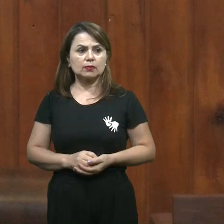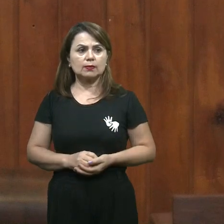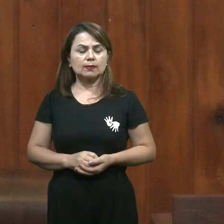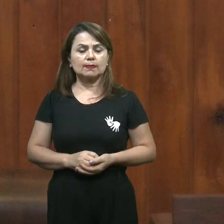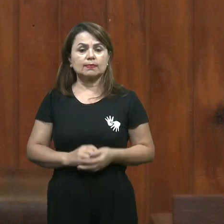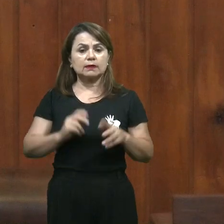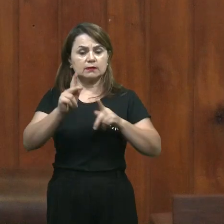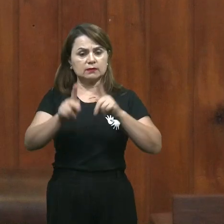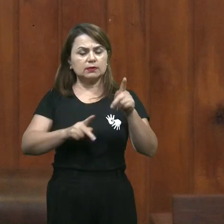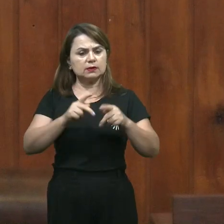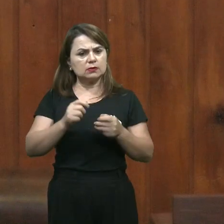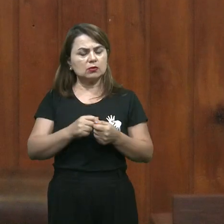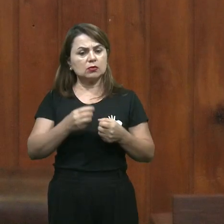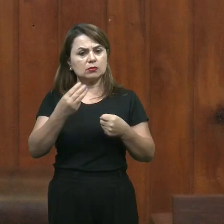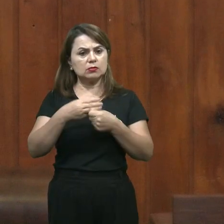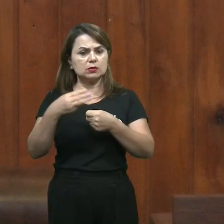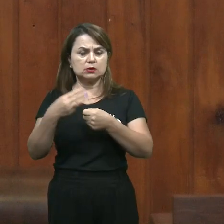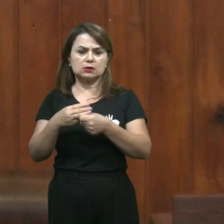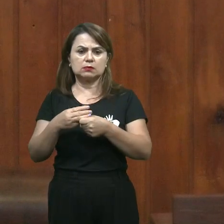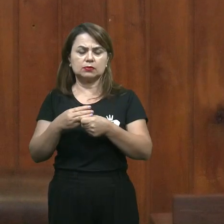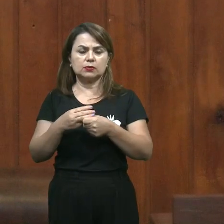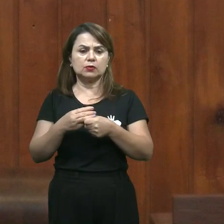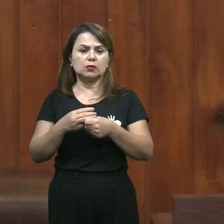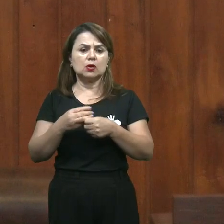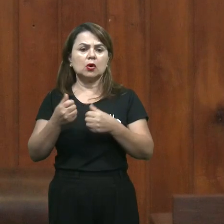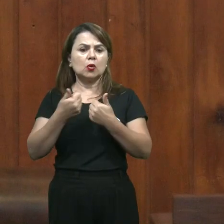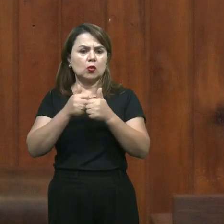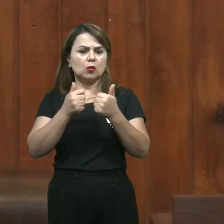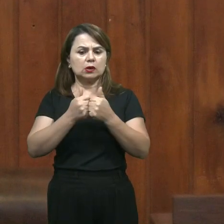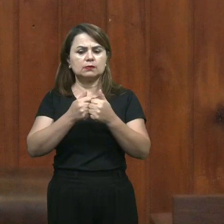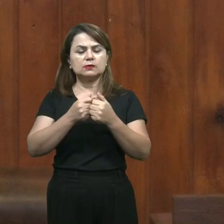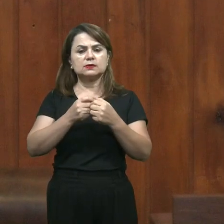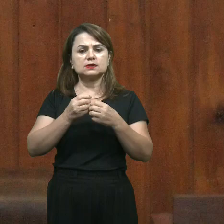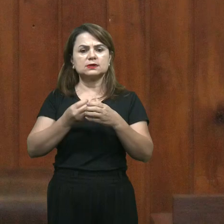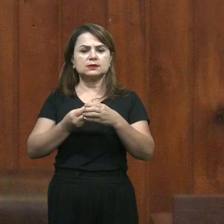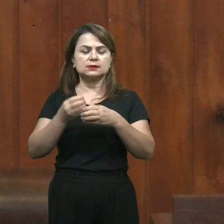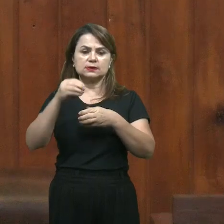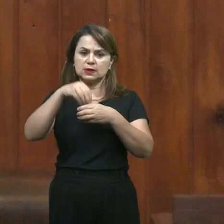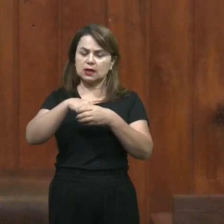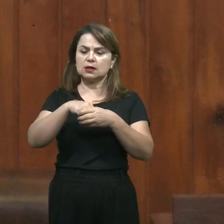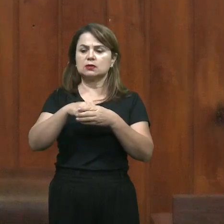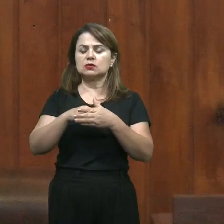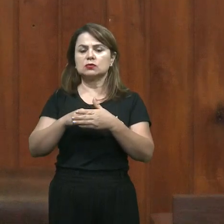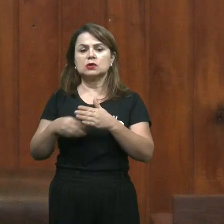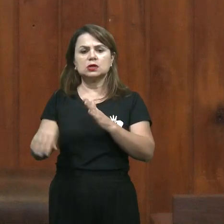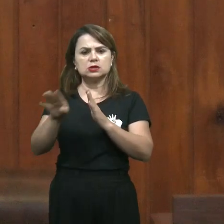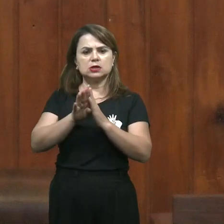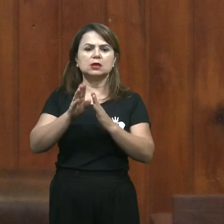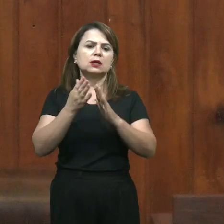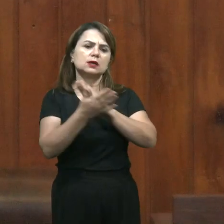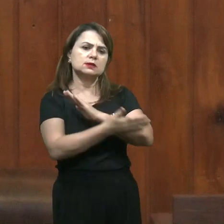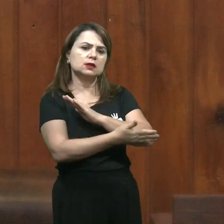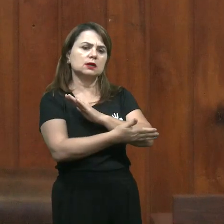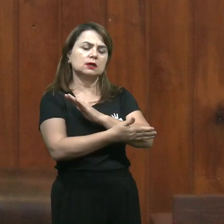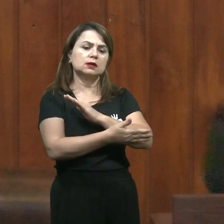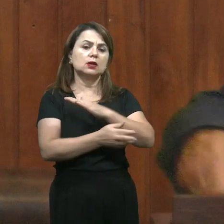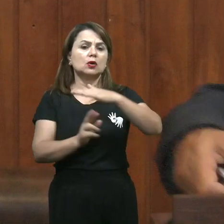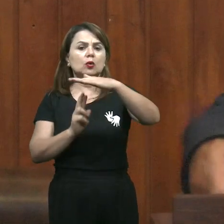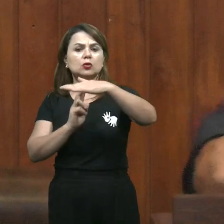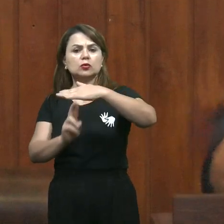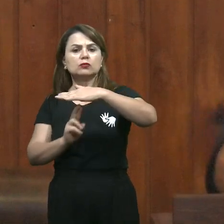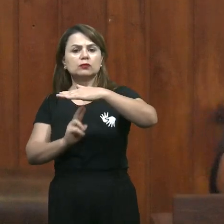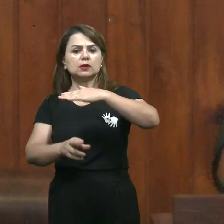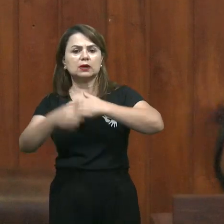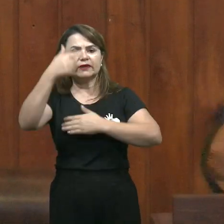munícipes que ali vão embarcar desembarcar isso é uma vergonha um cartão postal ali que a gente tem que é uma rodoviária que está